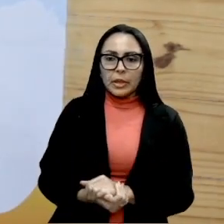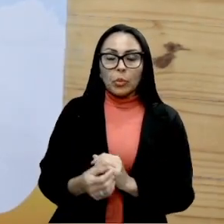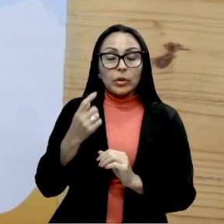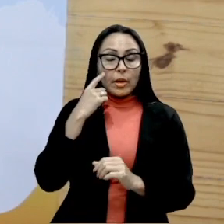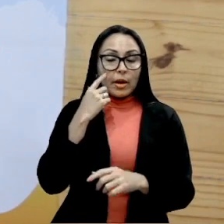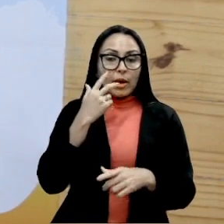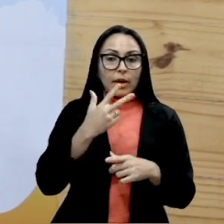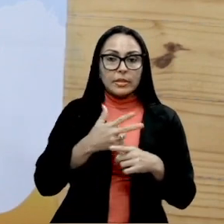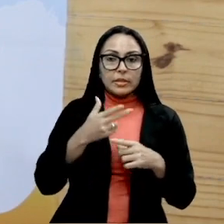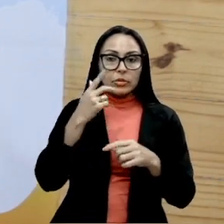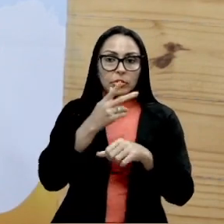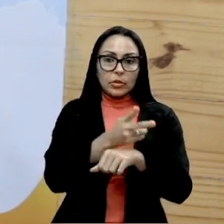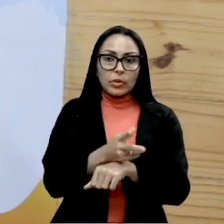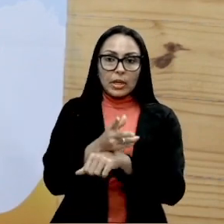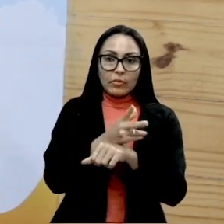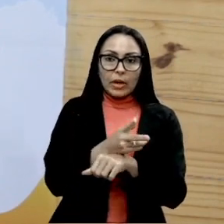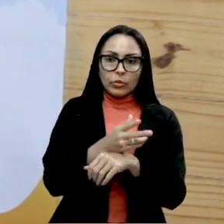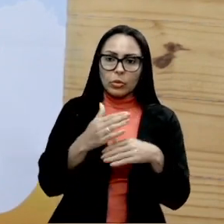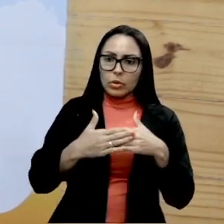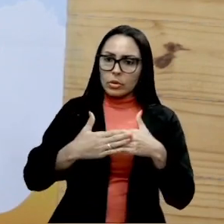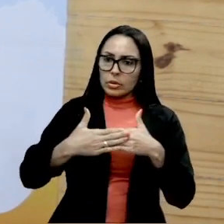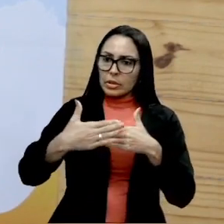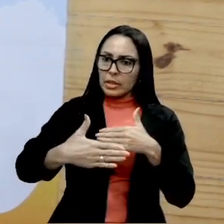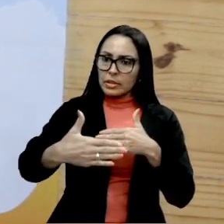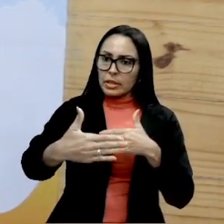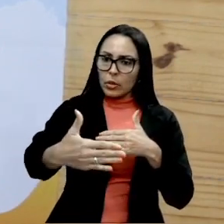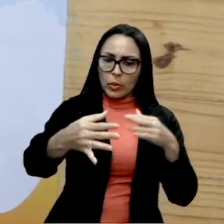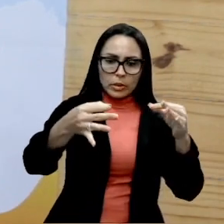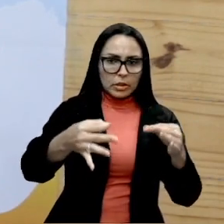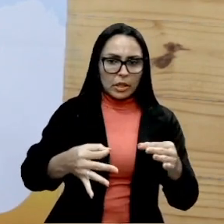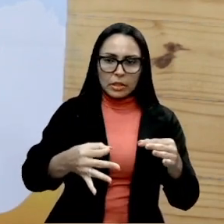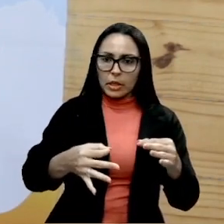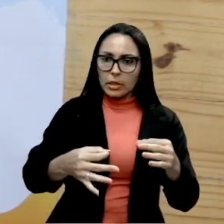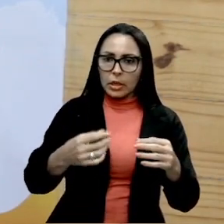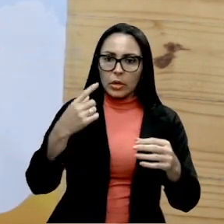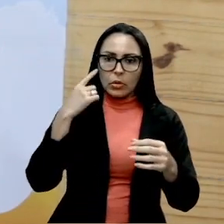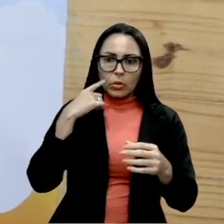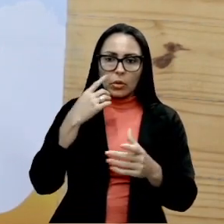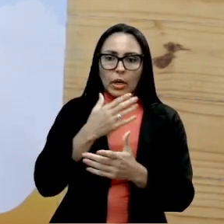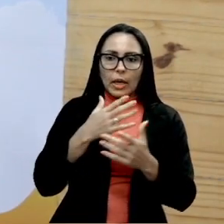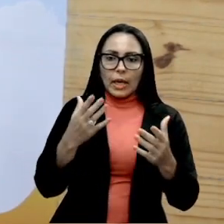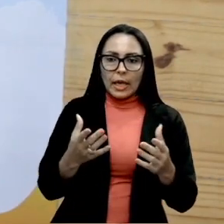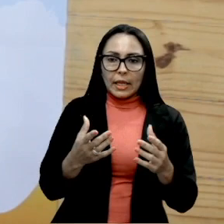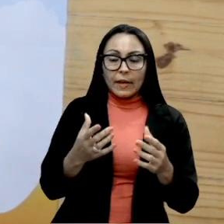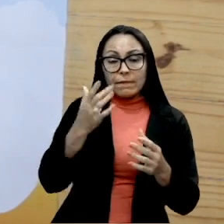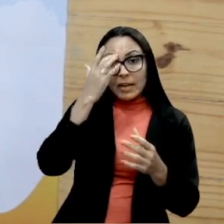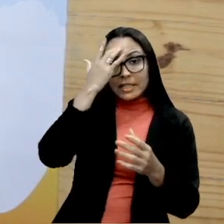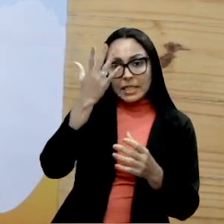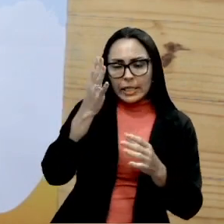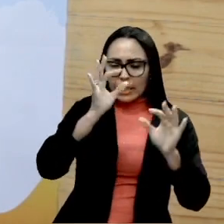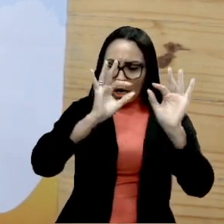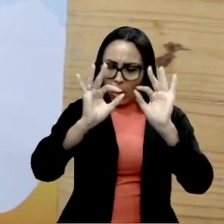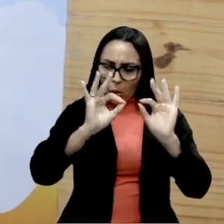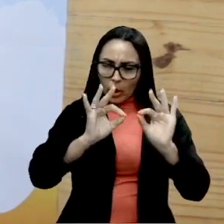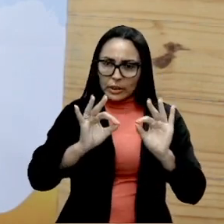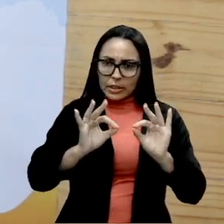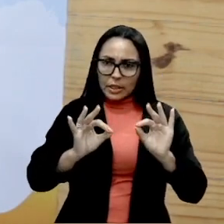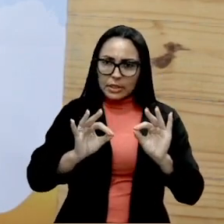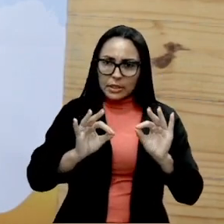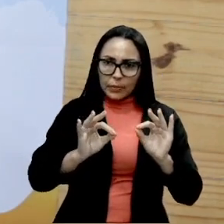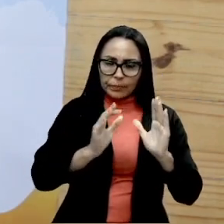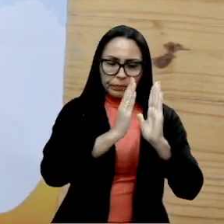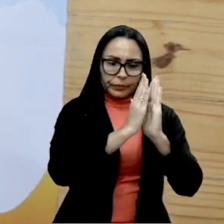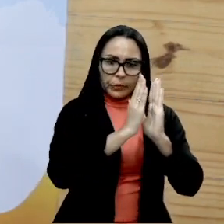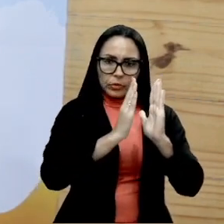não são gravadas normalmente na sequência, elas são gravadas numa ordem de facilitar a montagem. Então chega lá o claquete e vai lá, o